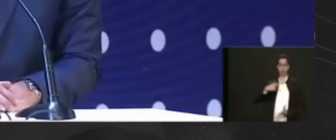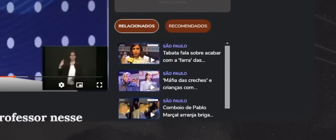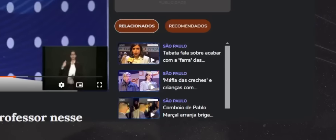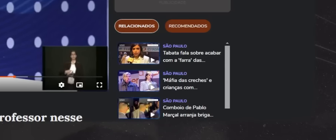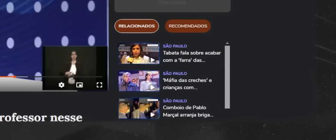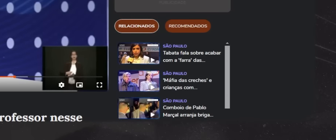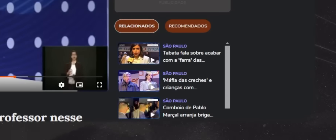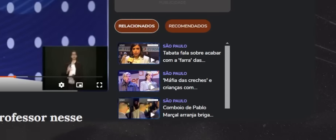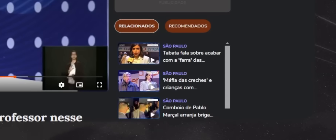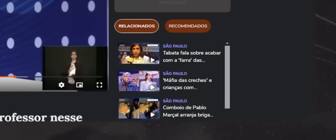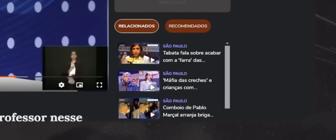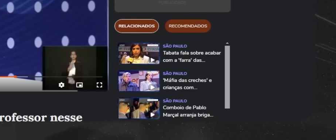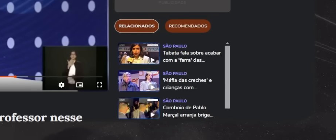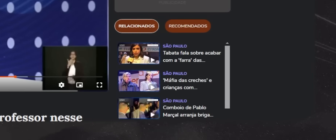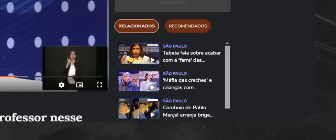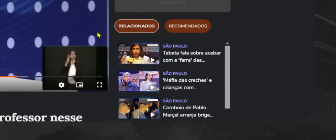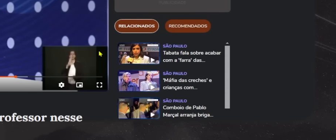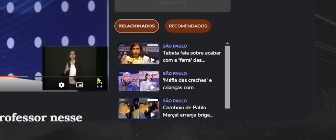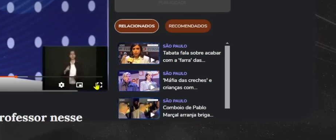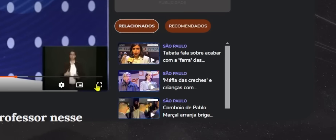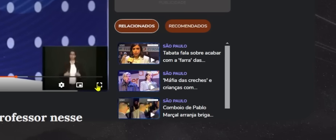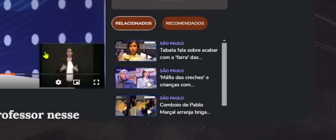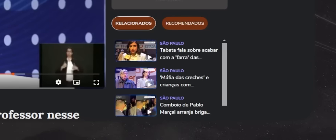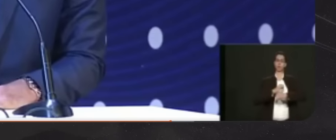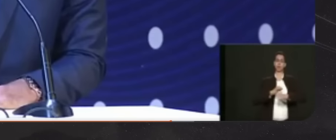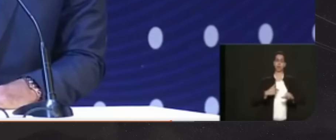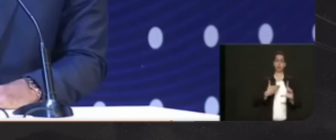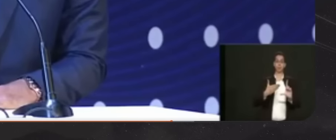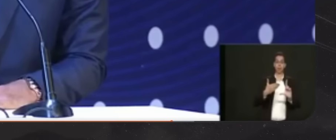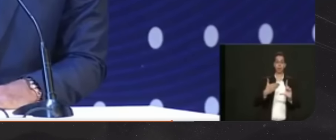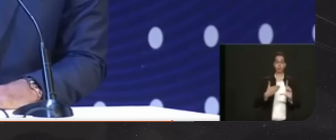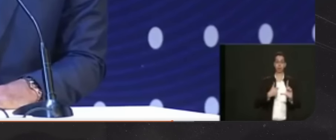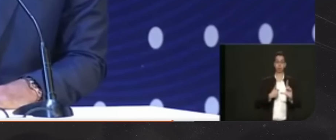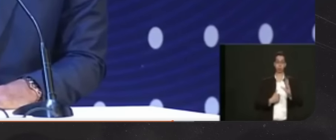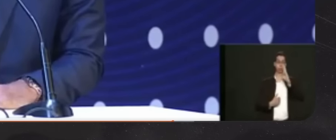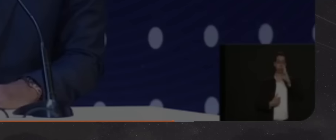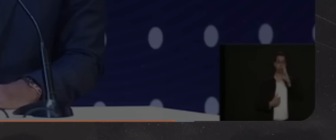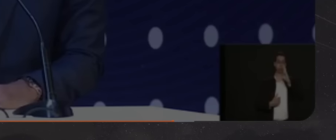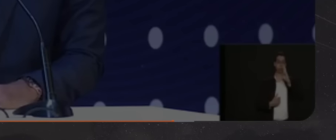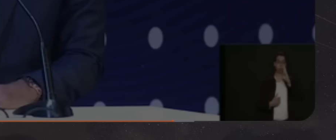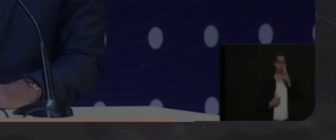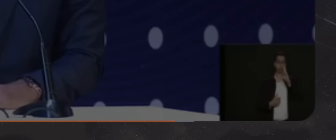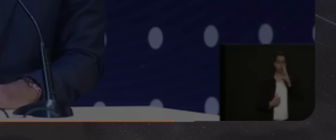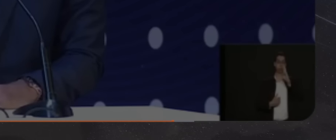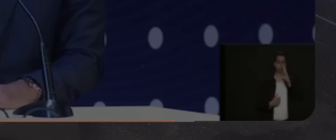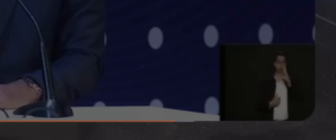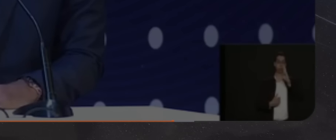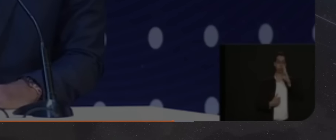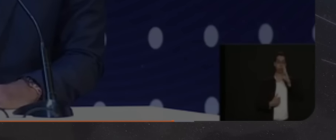é nas nossas plataformas inclusive sou dono de rede de escola também infantil